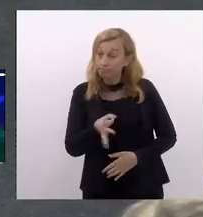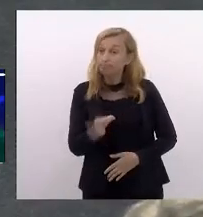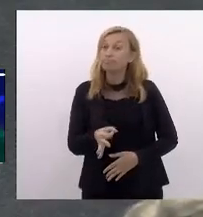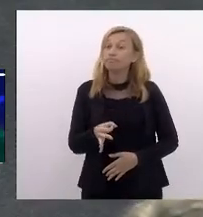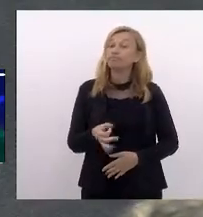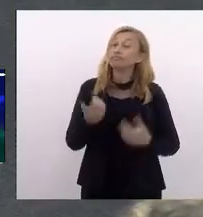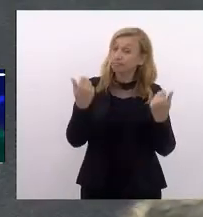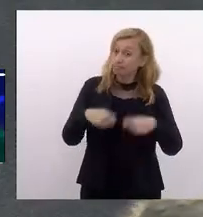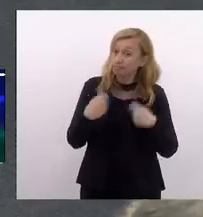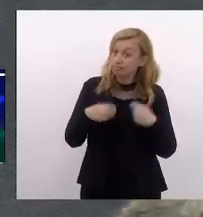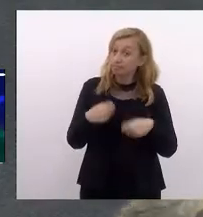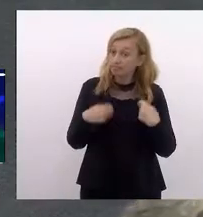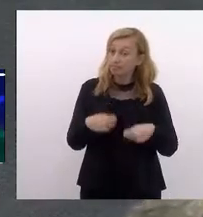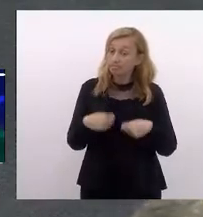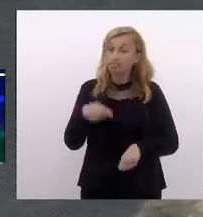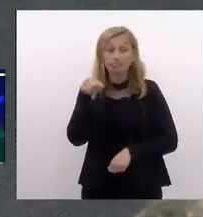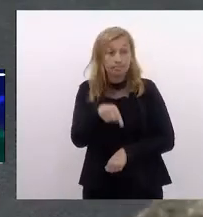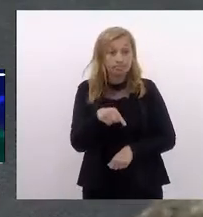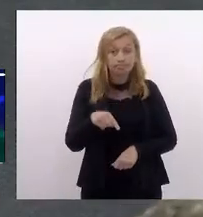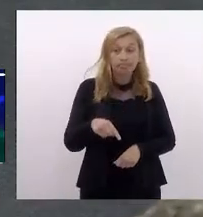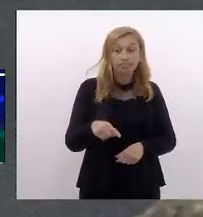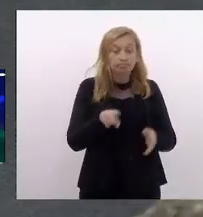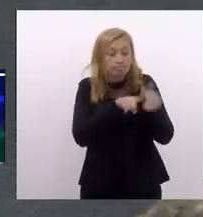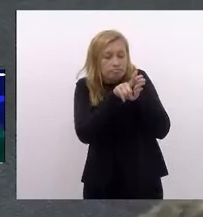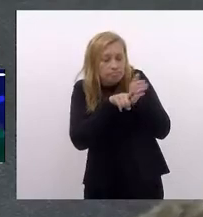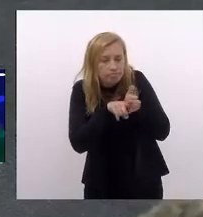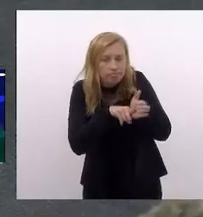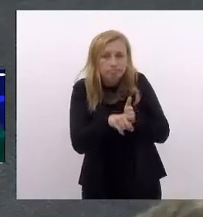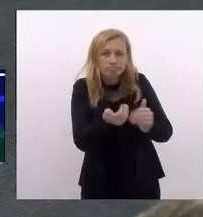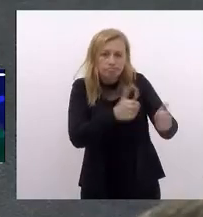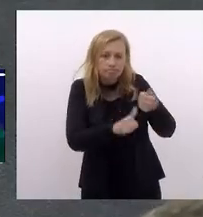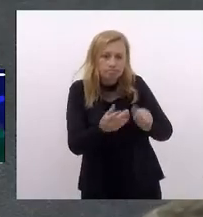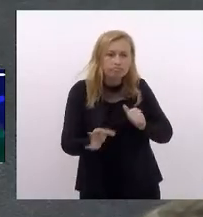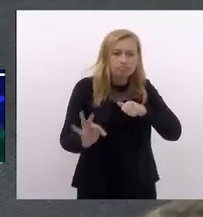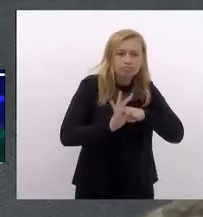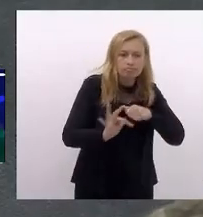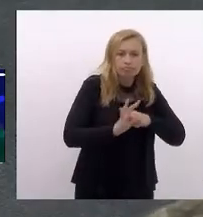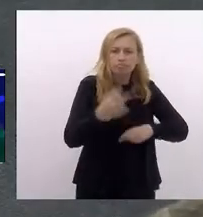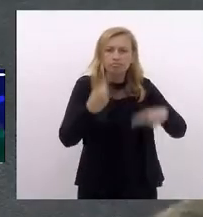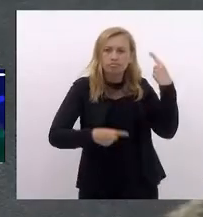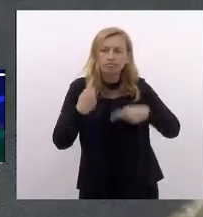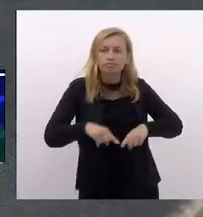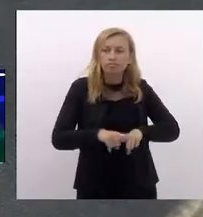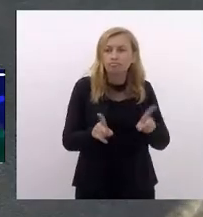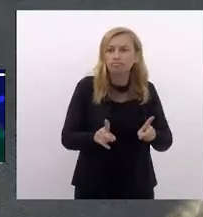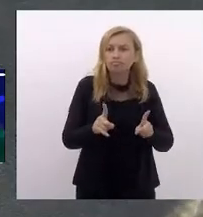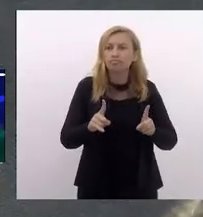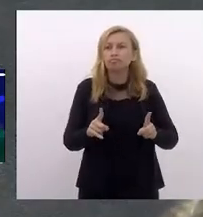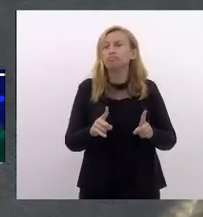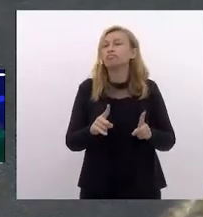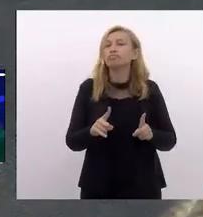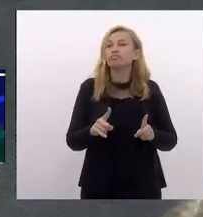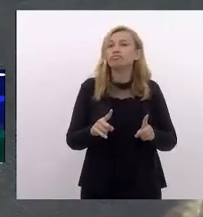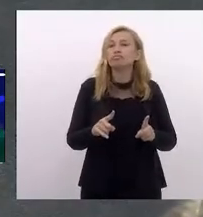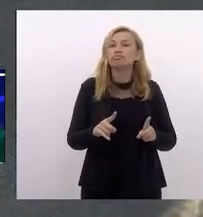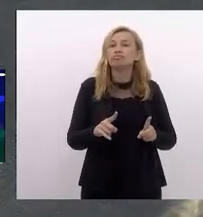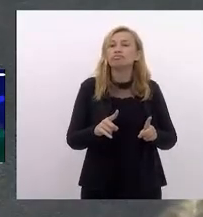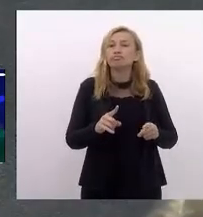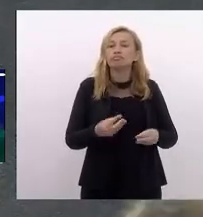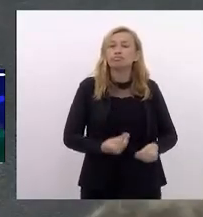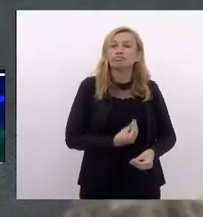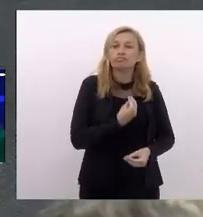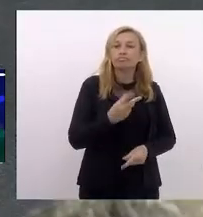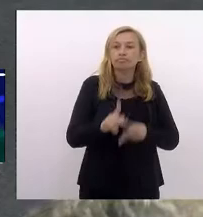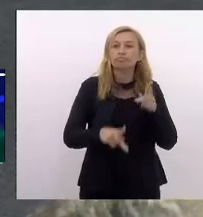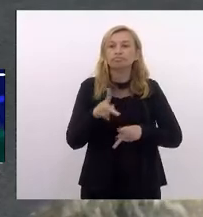de que precisamos aqui fazer uma avaliação que a técnica e política Mas acima de tudo que Garanta a